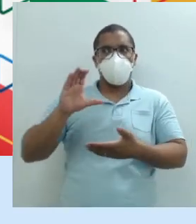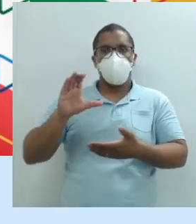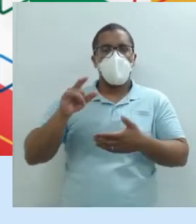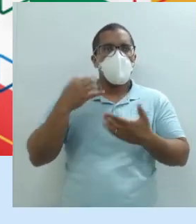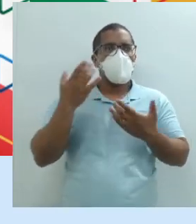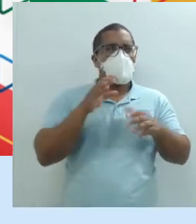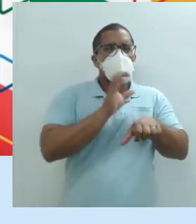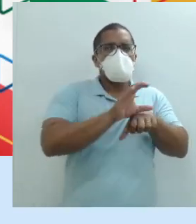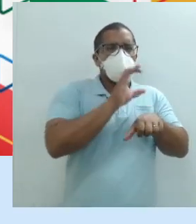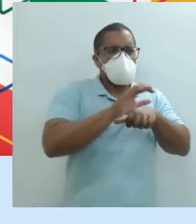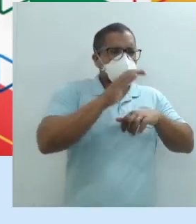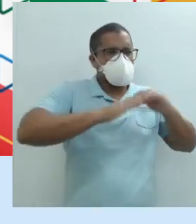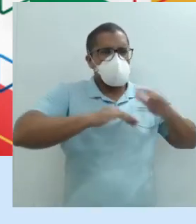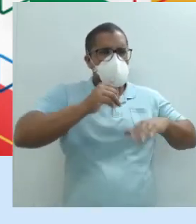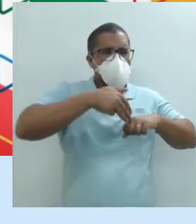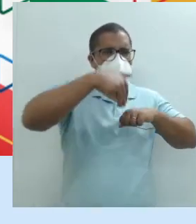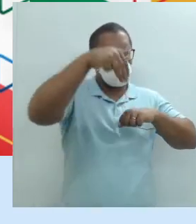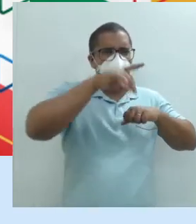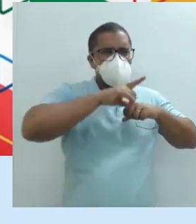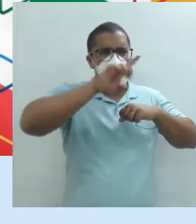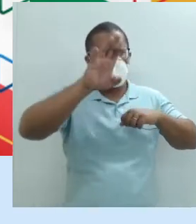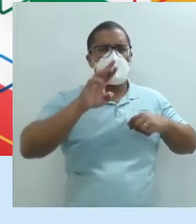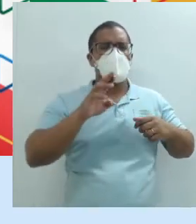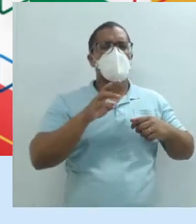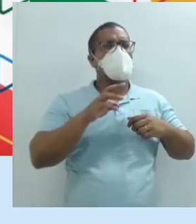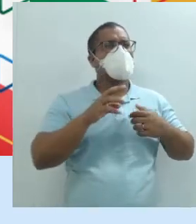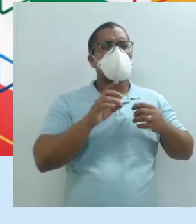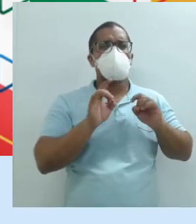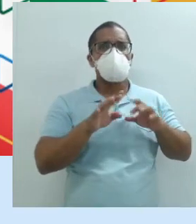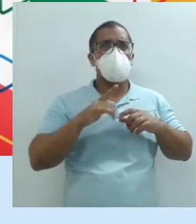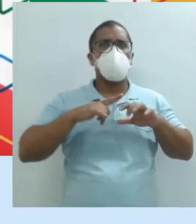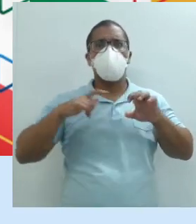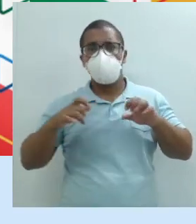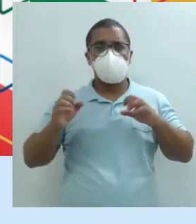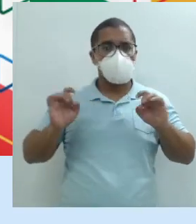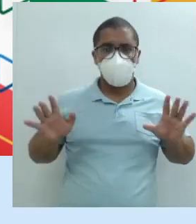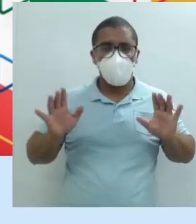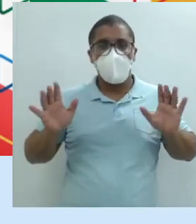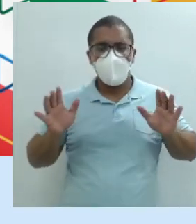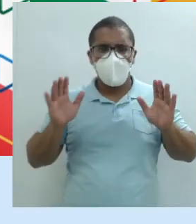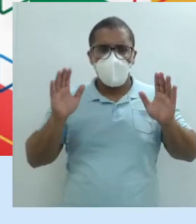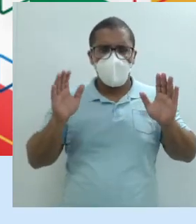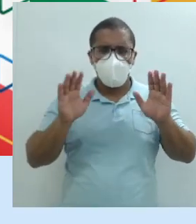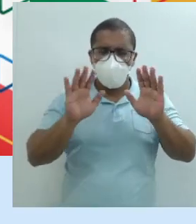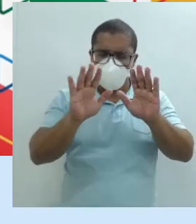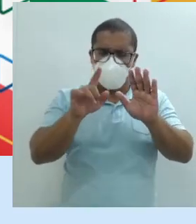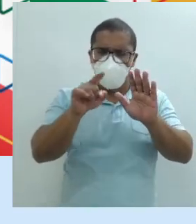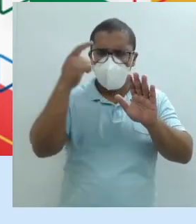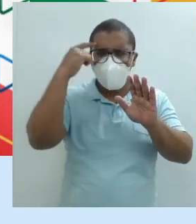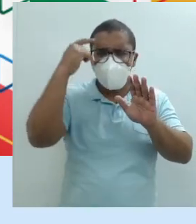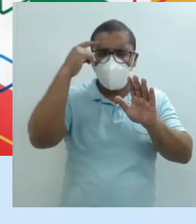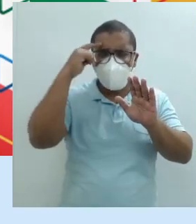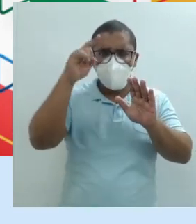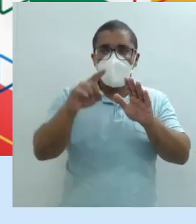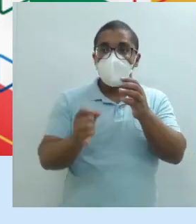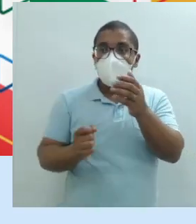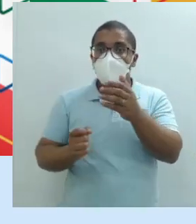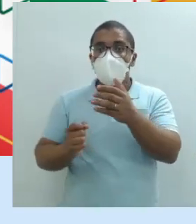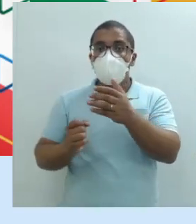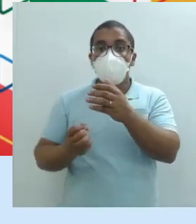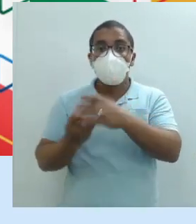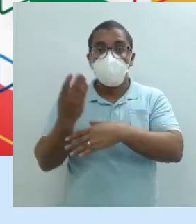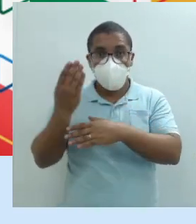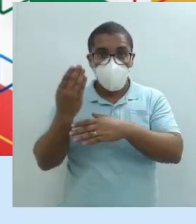cursos de especialização, mestrado, doutorado, eu vou empreender, não sei o que. Você tem que pensar. Se você abrir a sua loja, se você